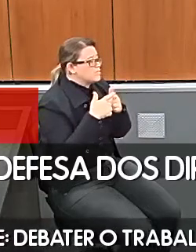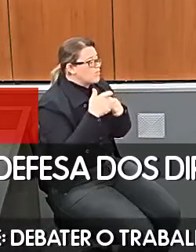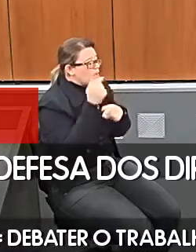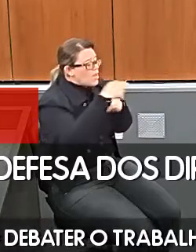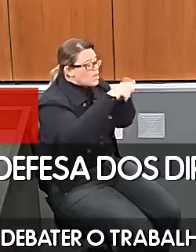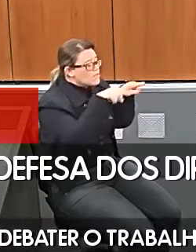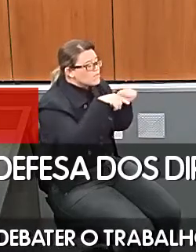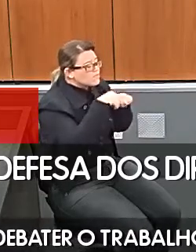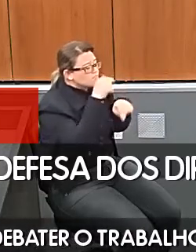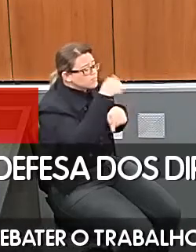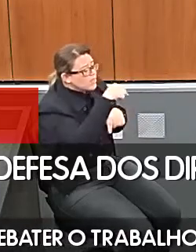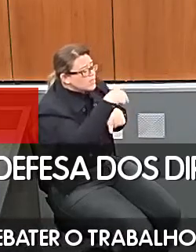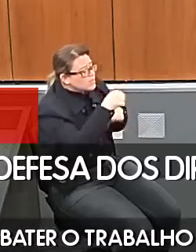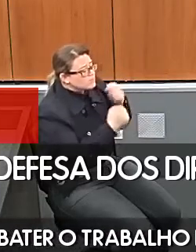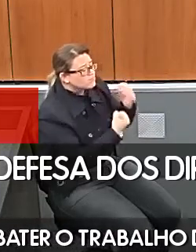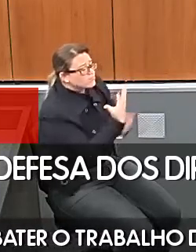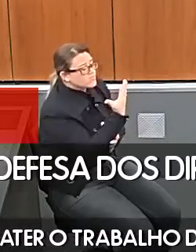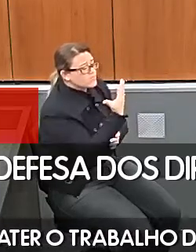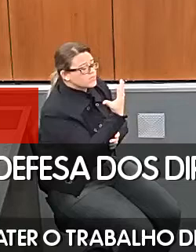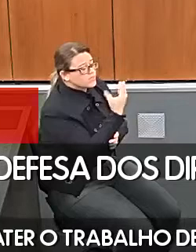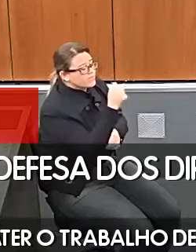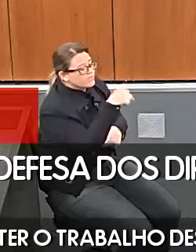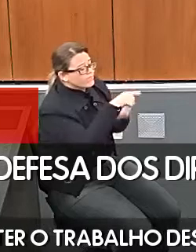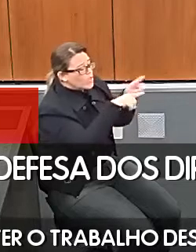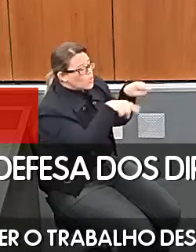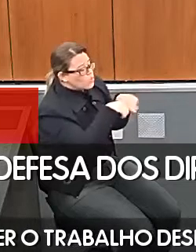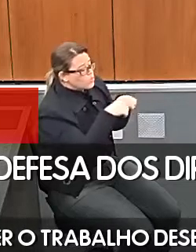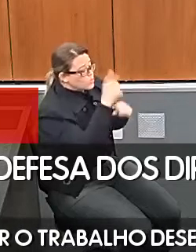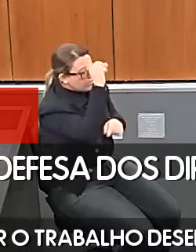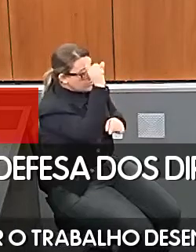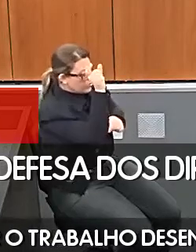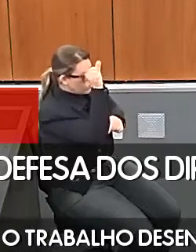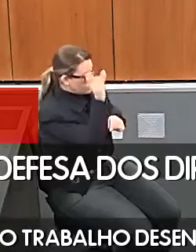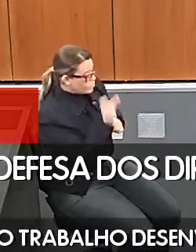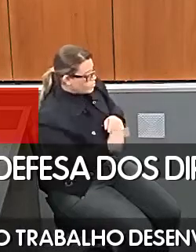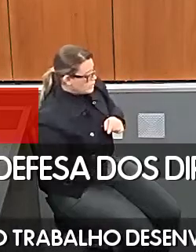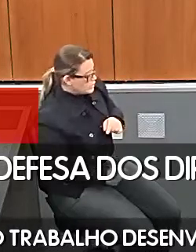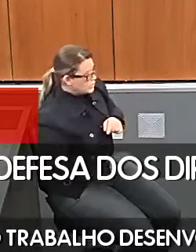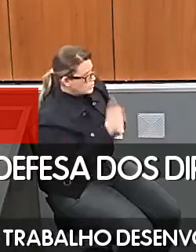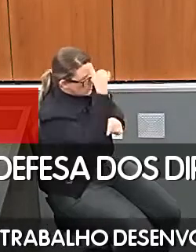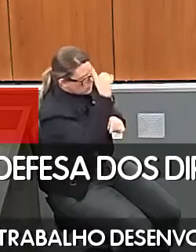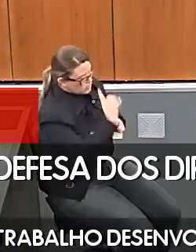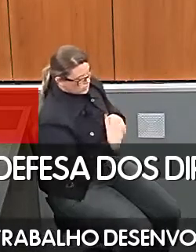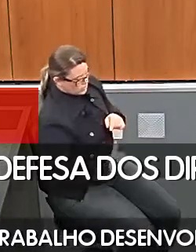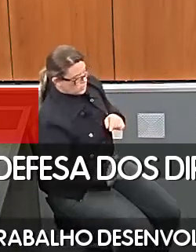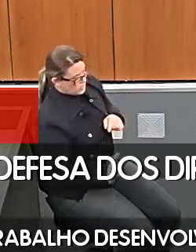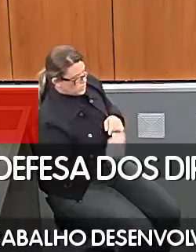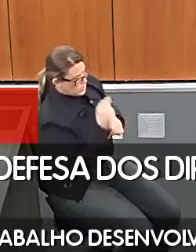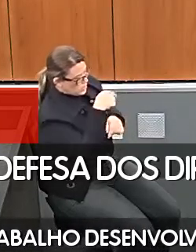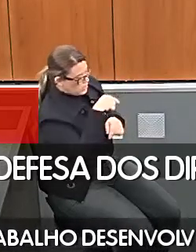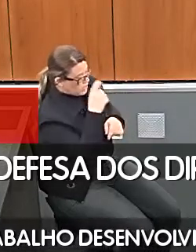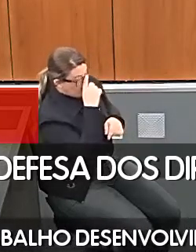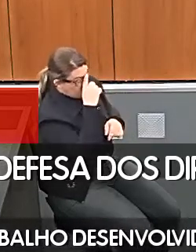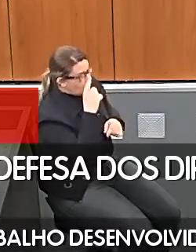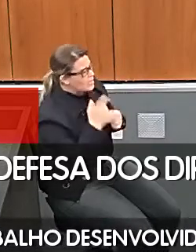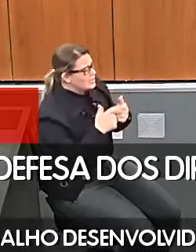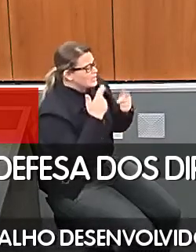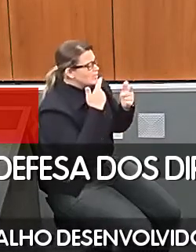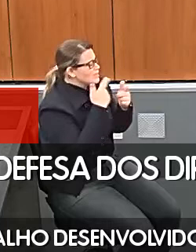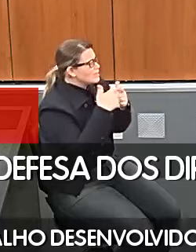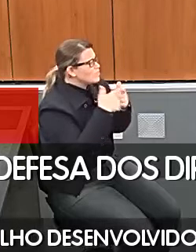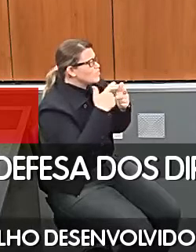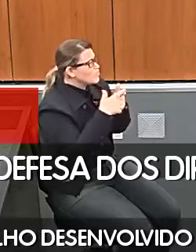né? Nós temos um grande problema em Itabira. Eu estou falando por Itabira porque eu não sei como que funciona as